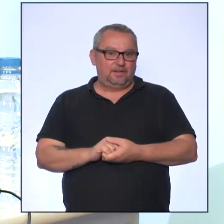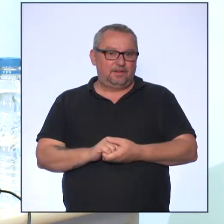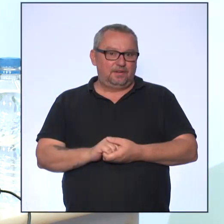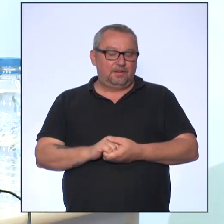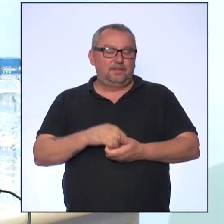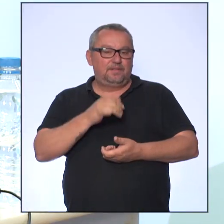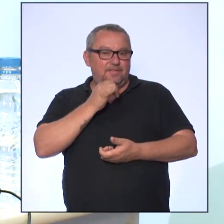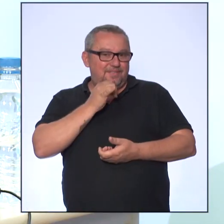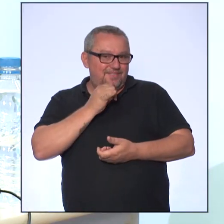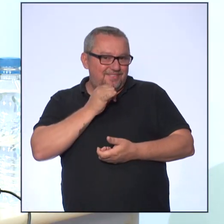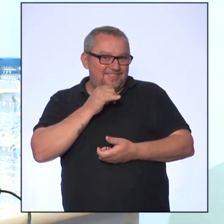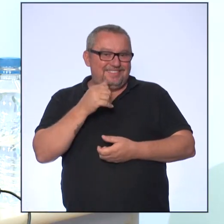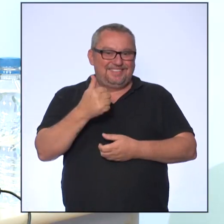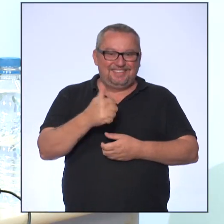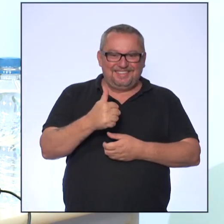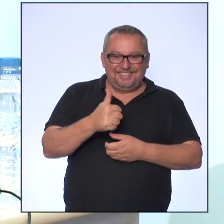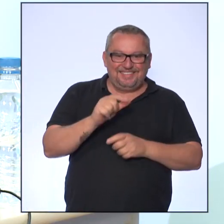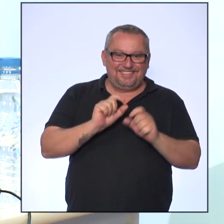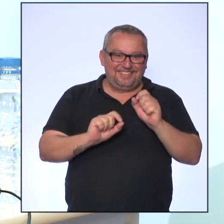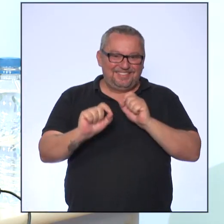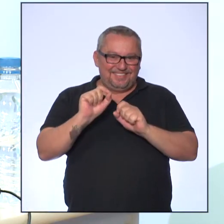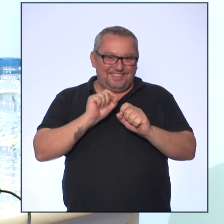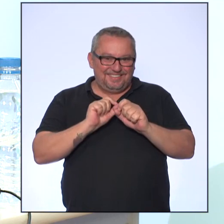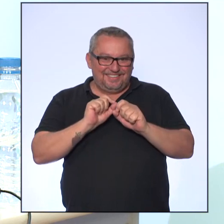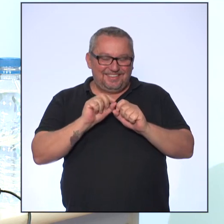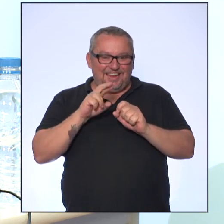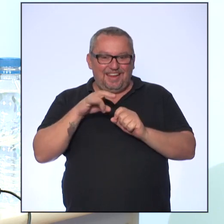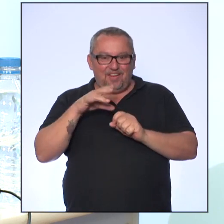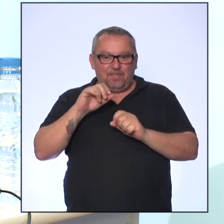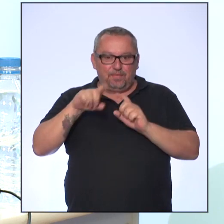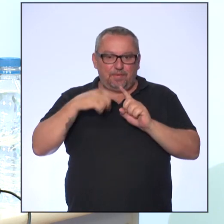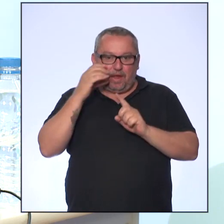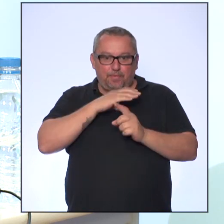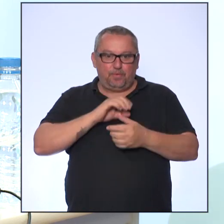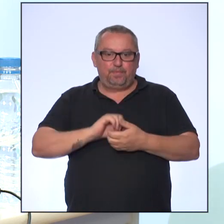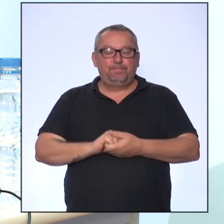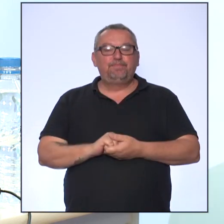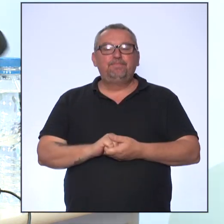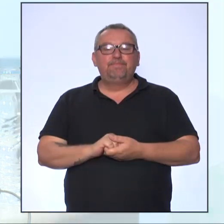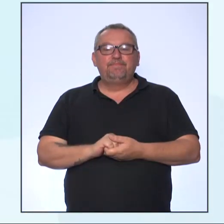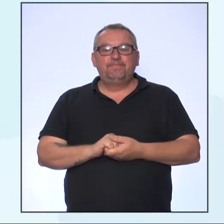E o exemplo 11 é um exemplo de ritmo mais rápido.